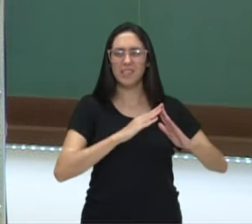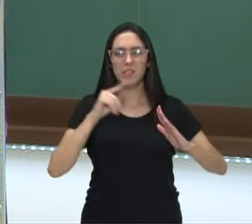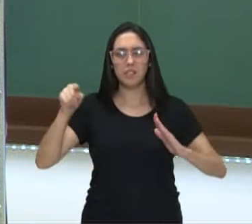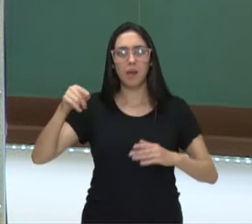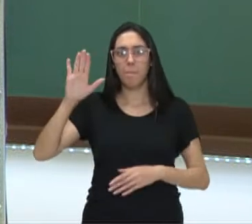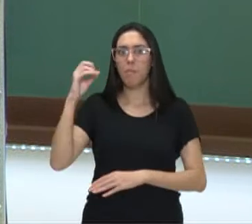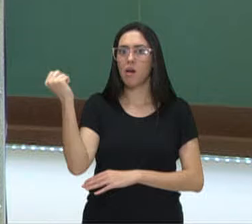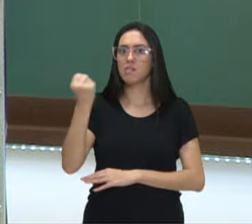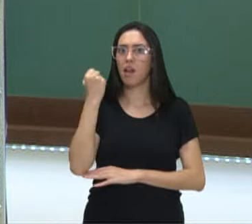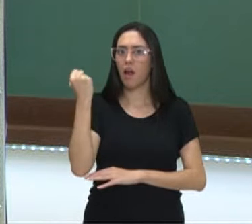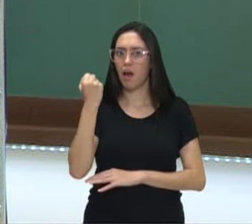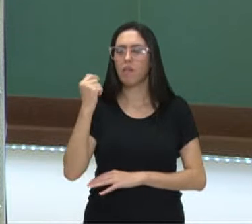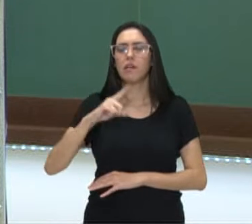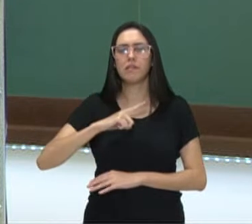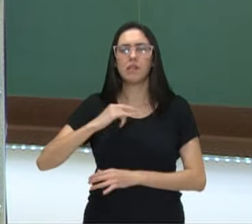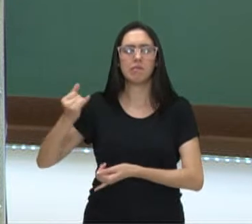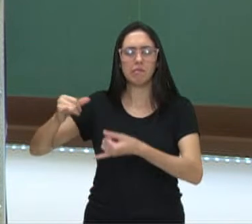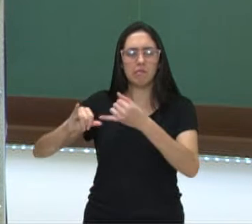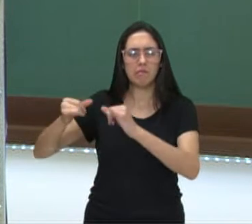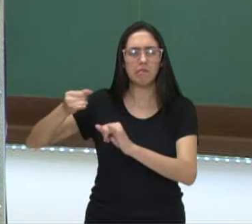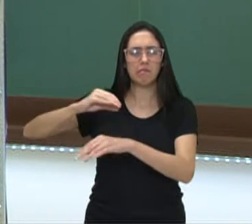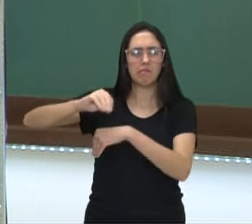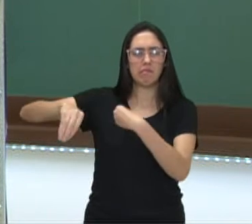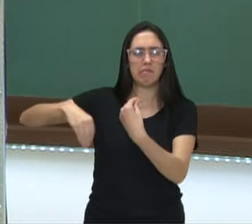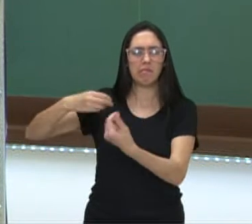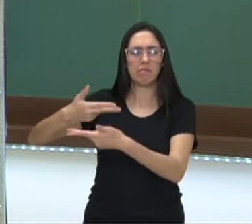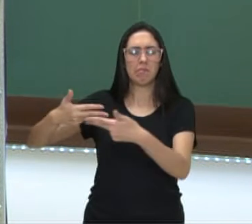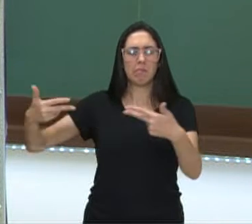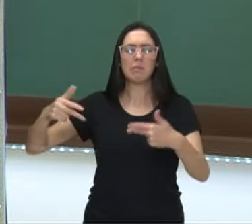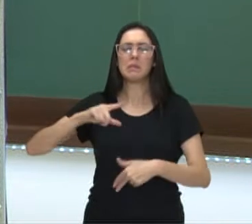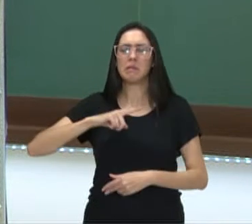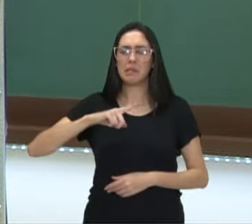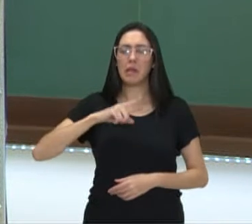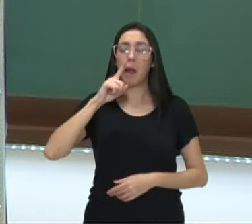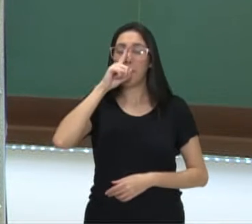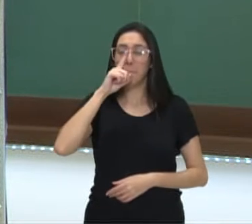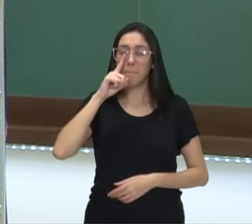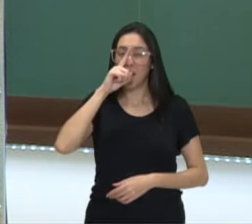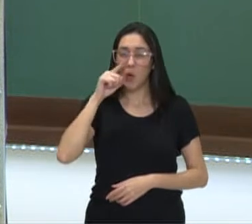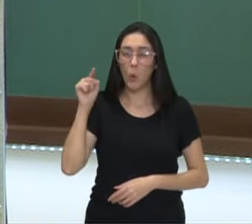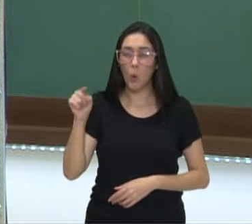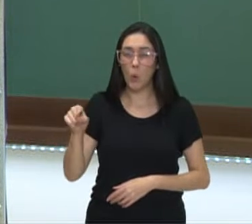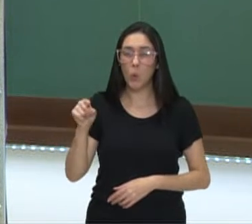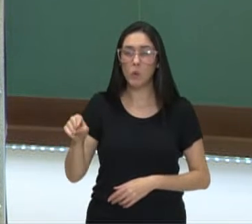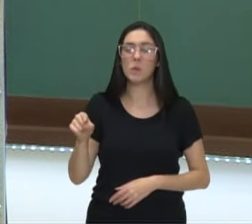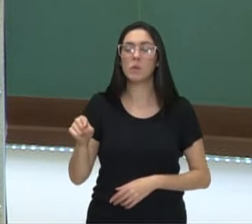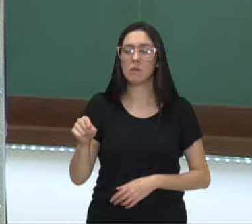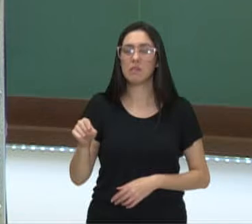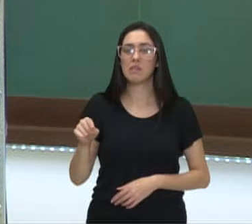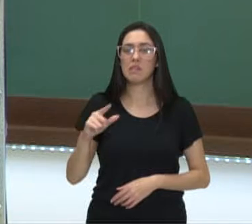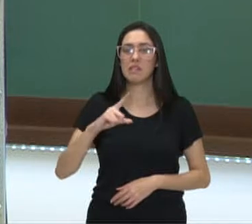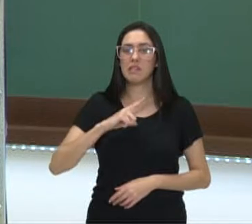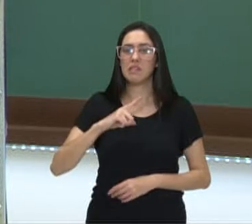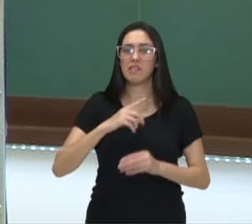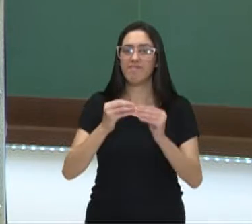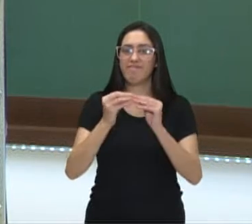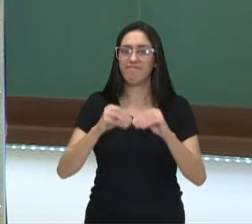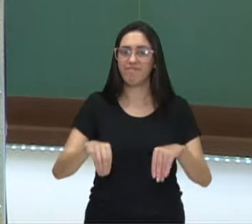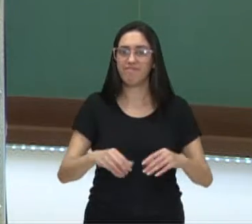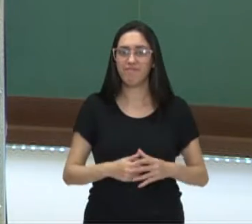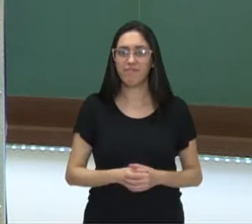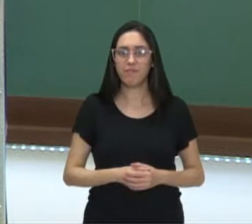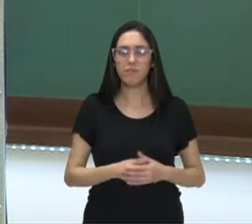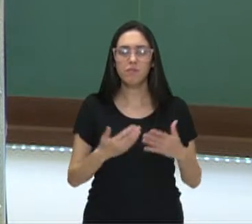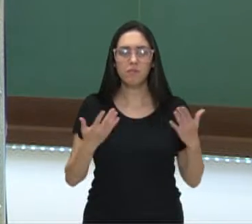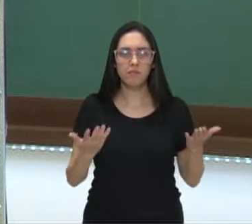ali nós temos produtos químicos em grande quantidade para beneficiar todos aqueles itens que nós temos. Então